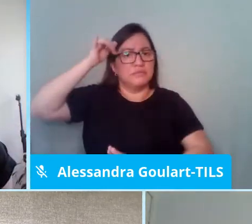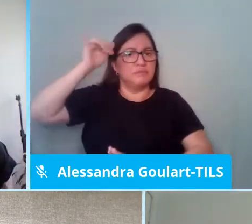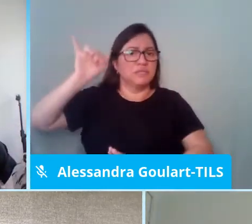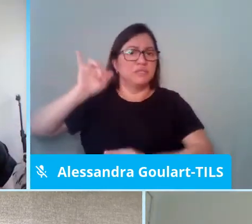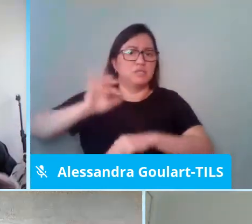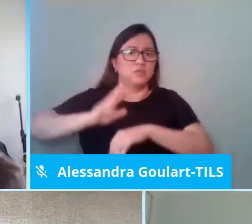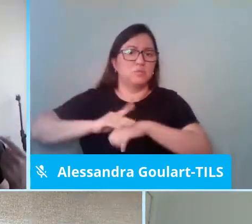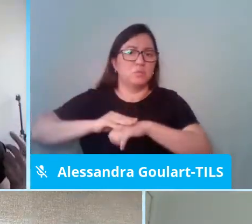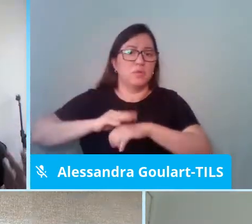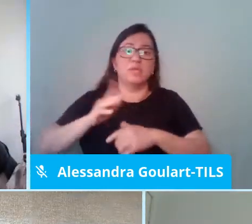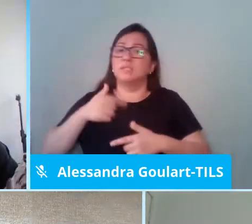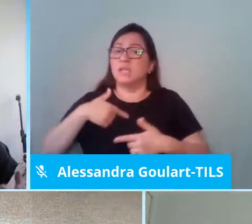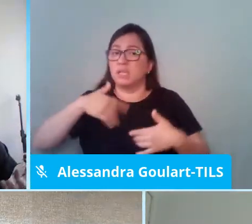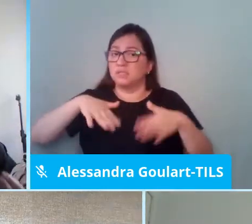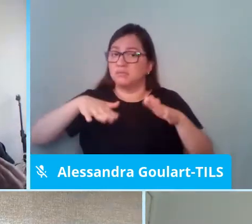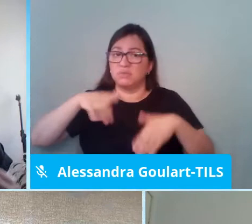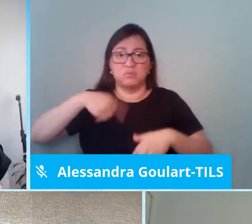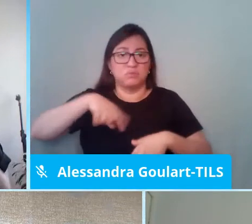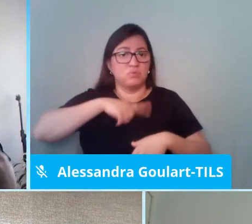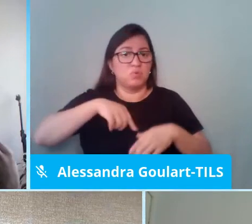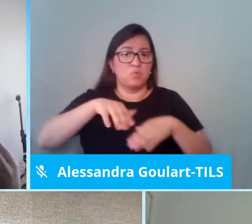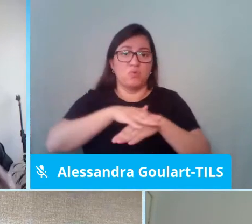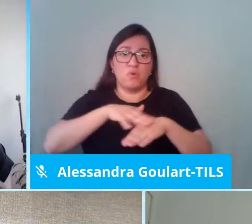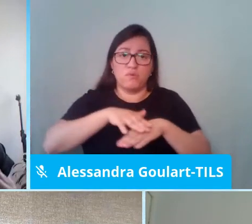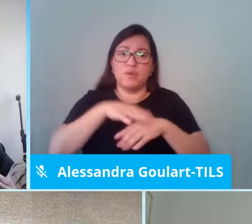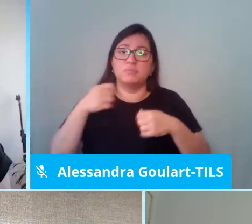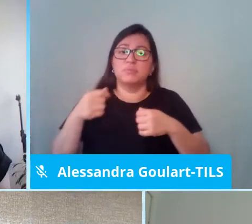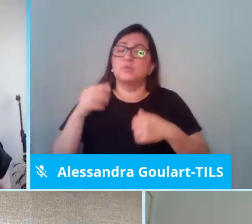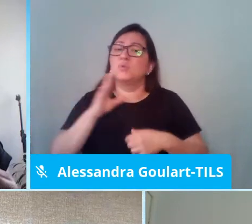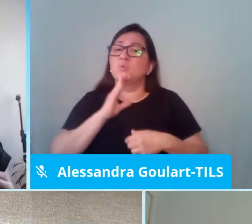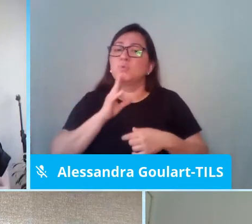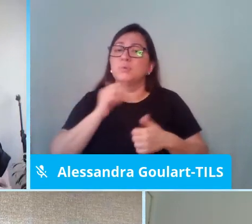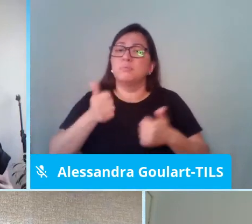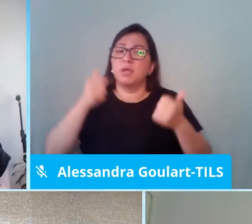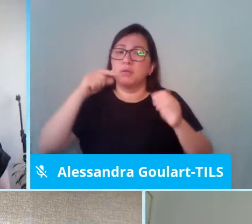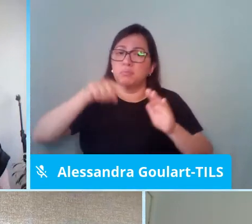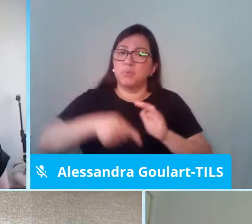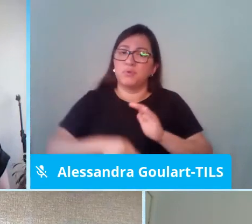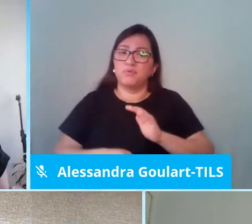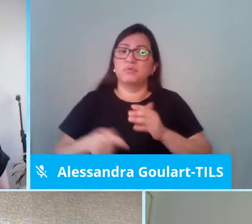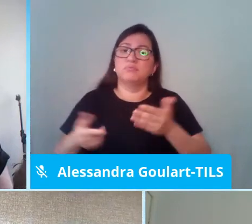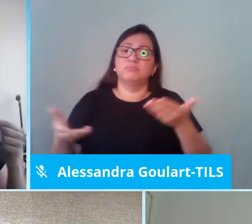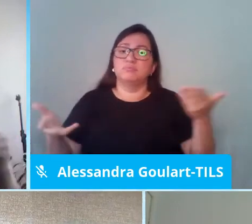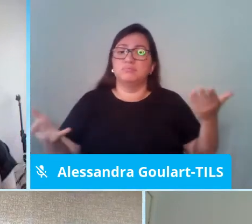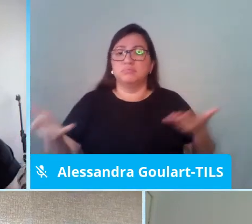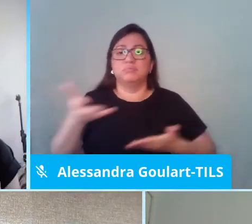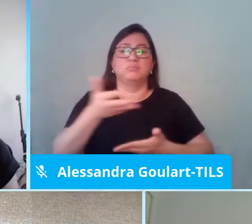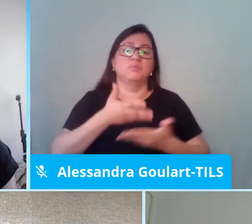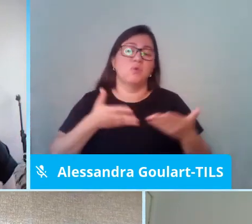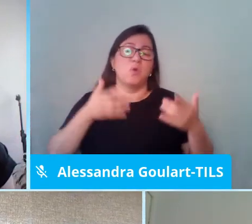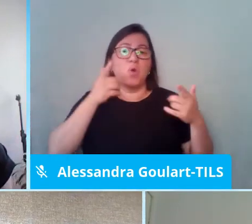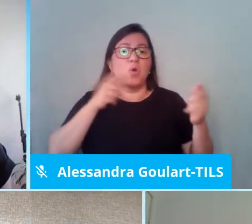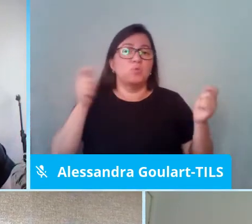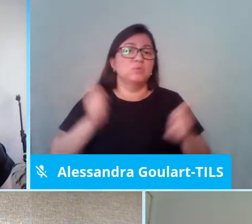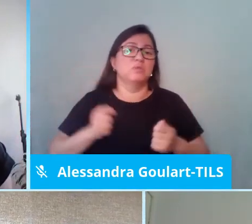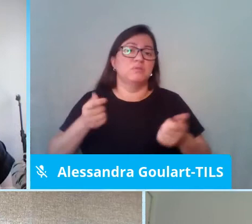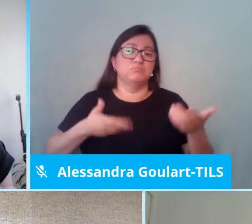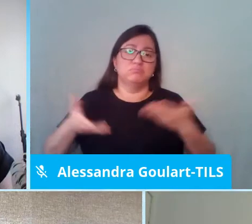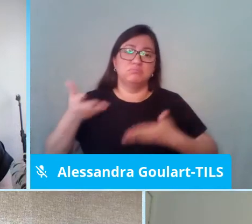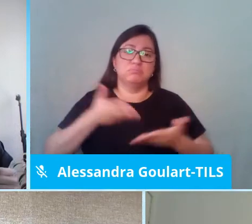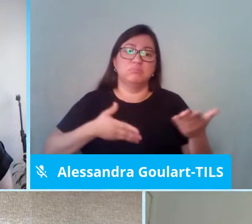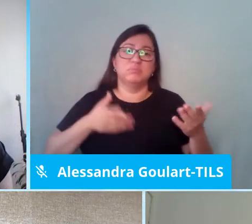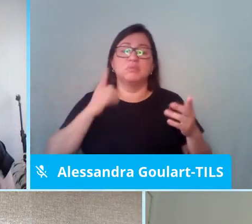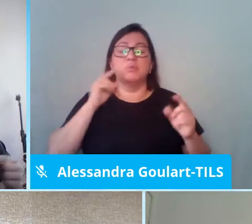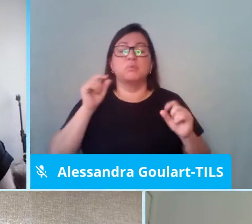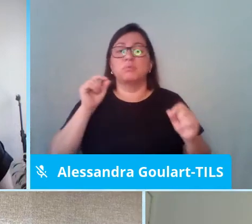não conversa sobre elas, não dialoga. A gente poder conhecer isso faz com que a gente possa oferecer o mais breve possível